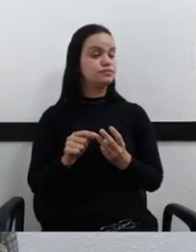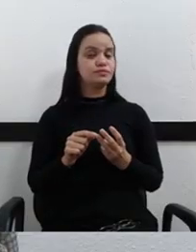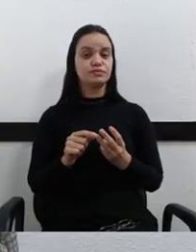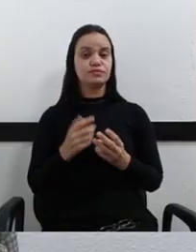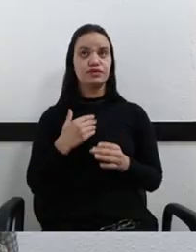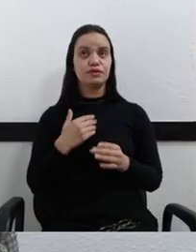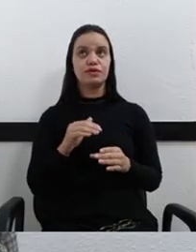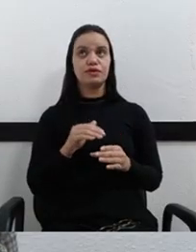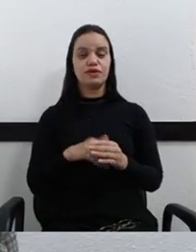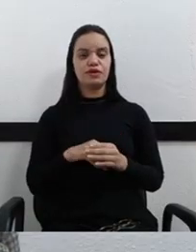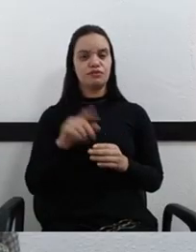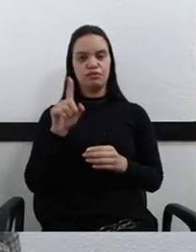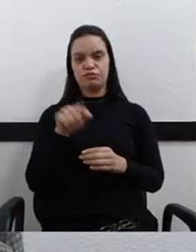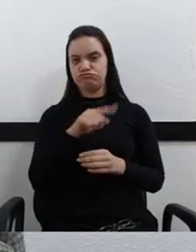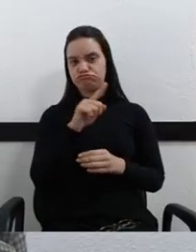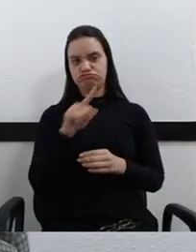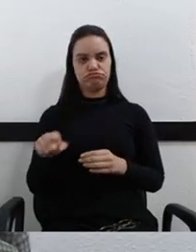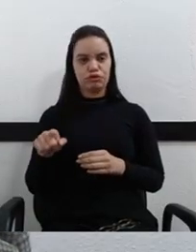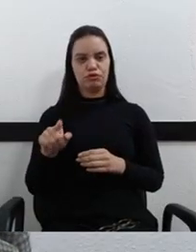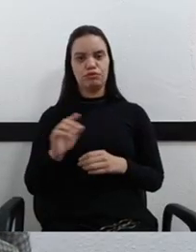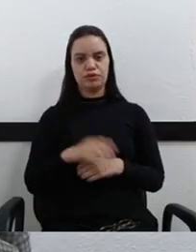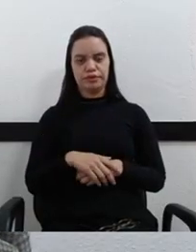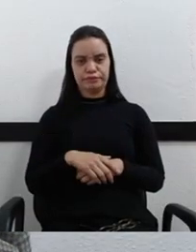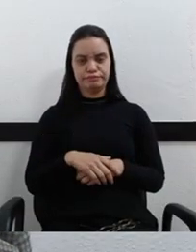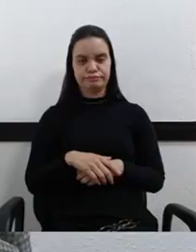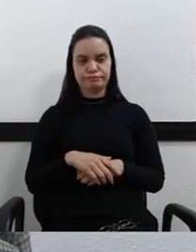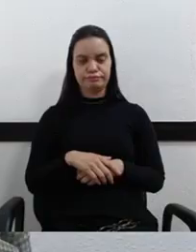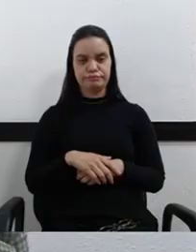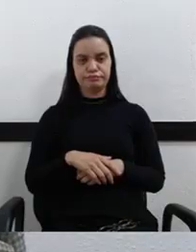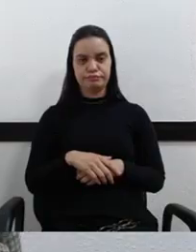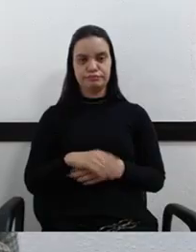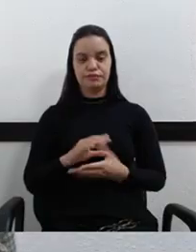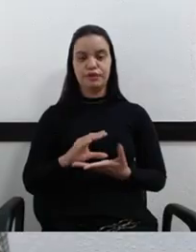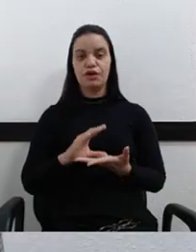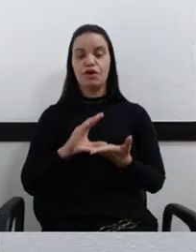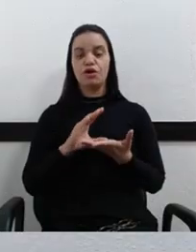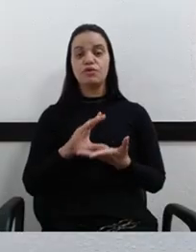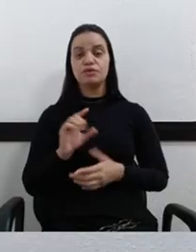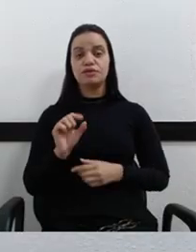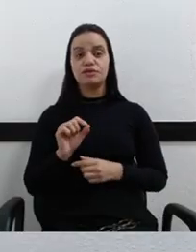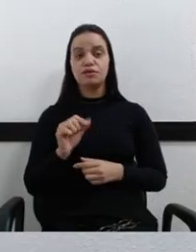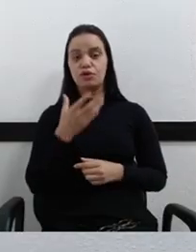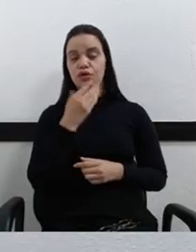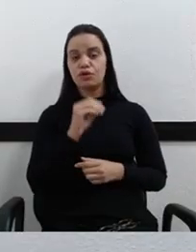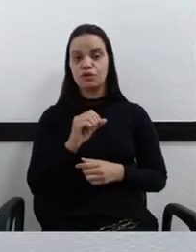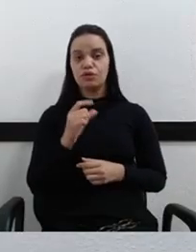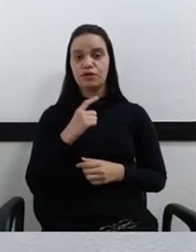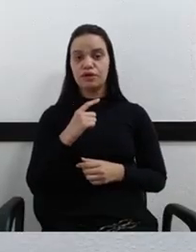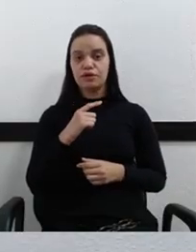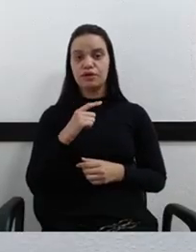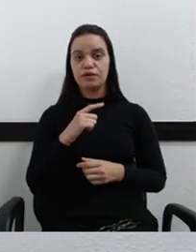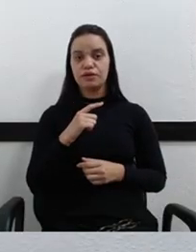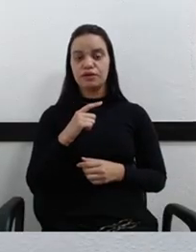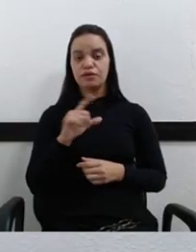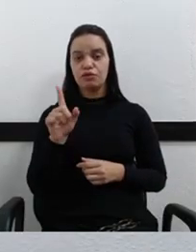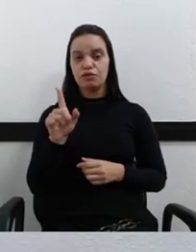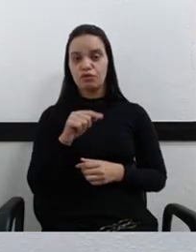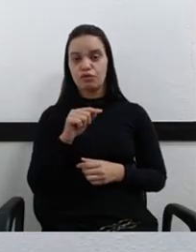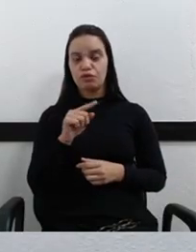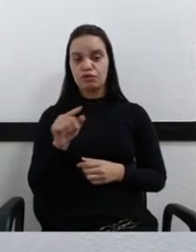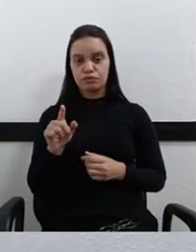Eu voto contrário ao proponente. Como vota o conselheiro Roque Jerônimo de Andrade? Eu voto com o proponente,